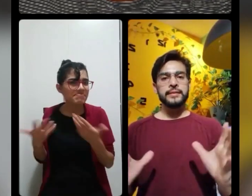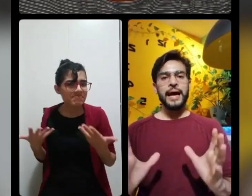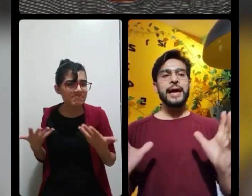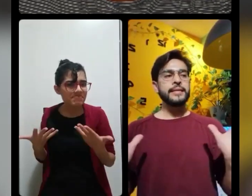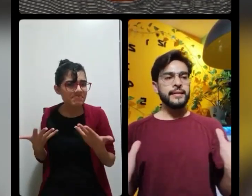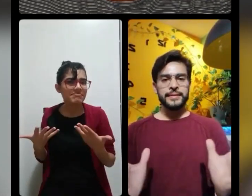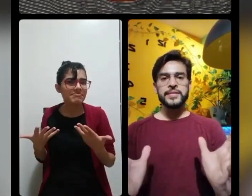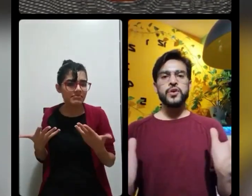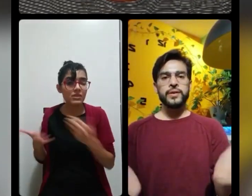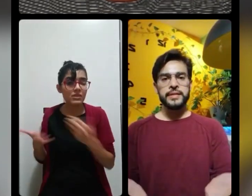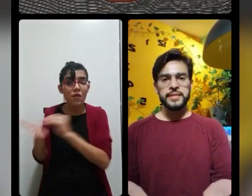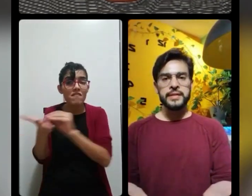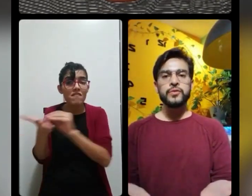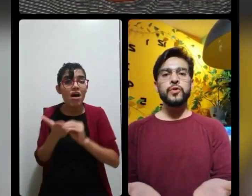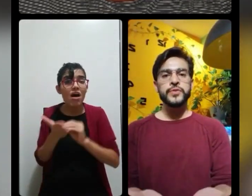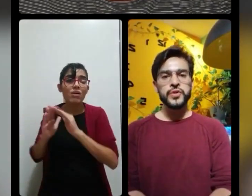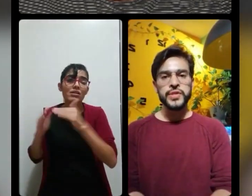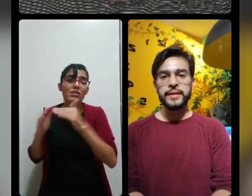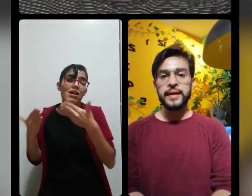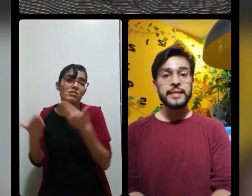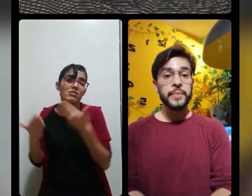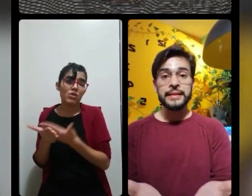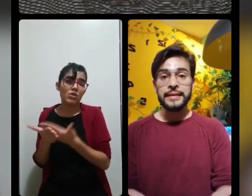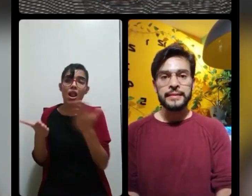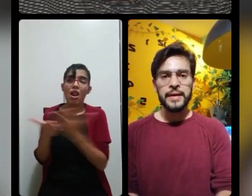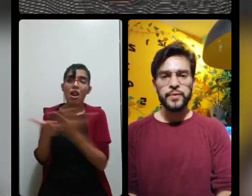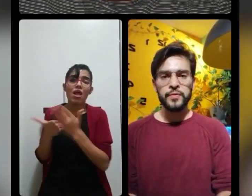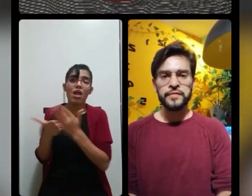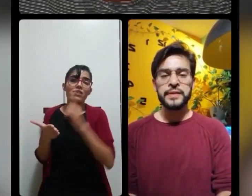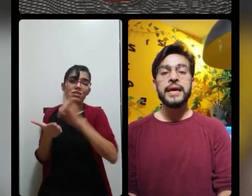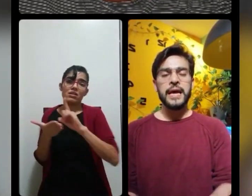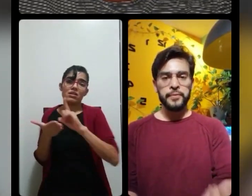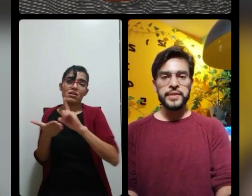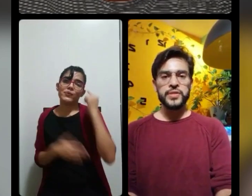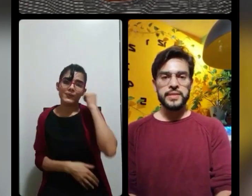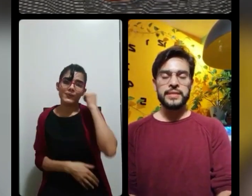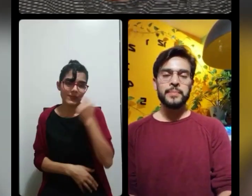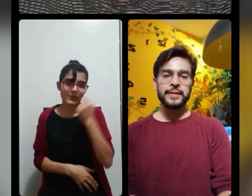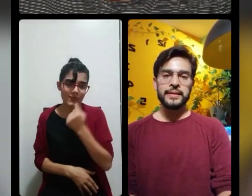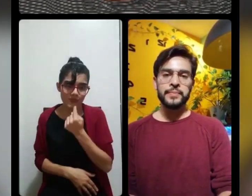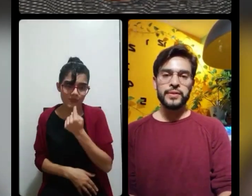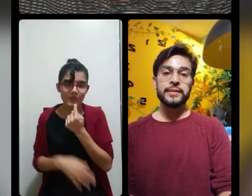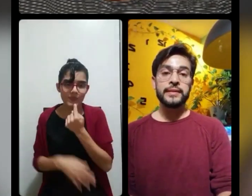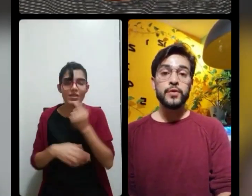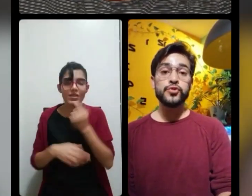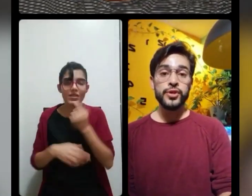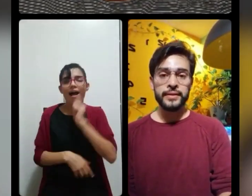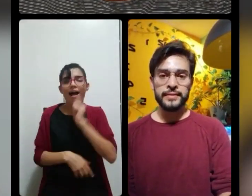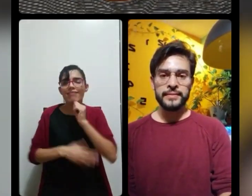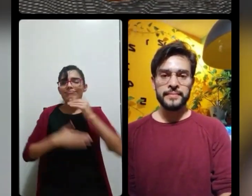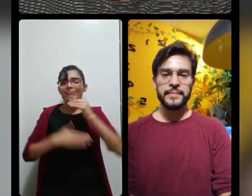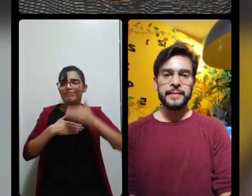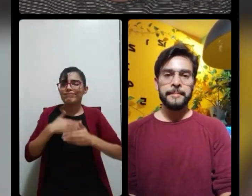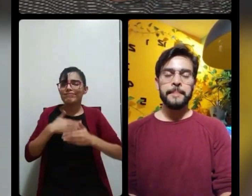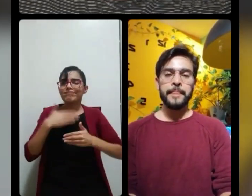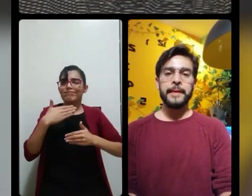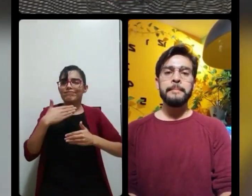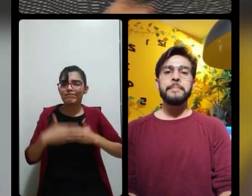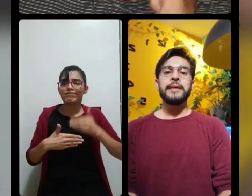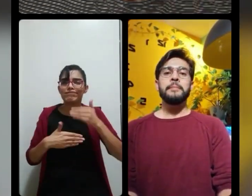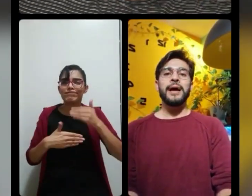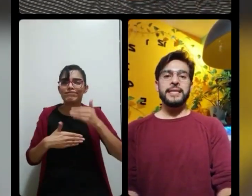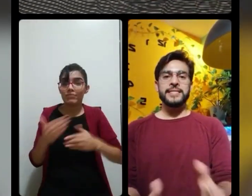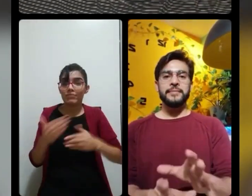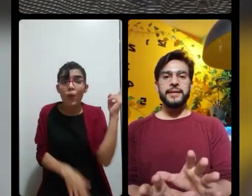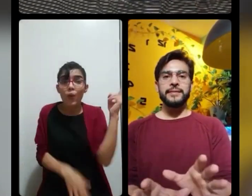que a gente ainda está se organizando como sociedade para tentar promover. É por isso que esse debate é importante e é urgente.